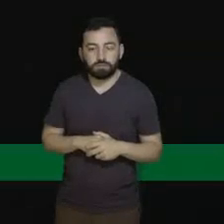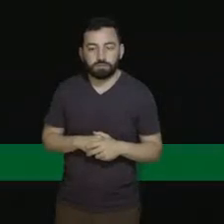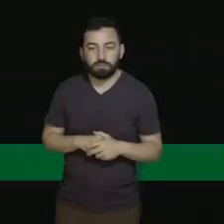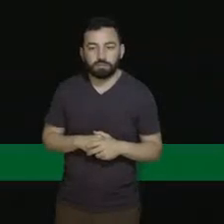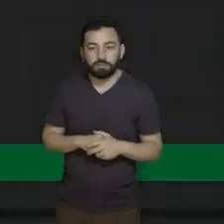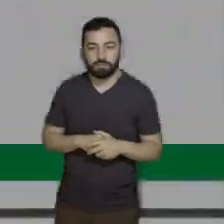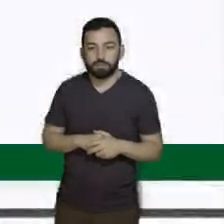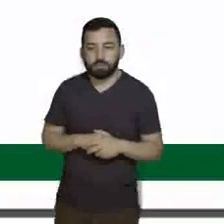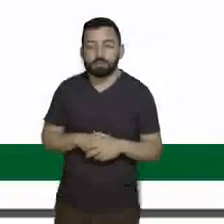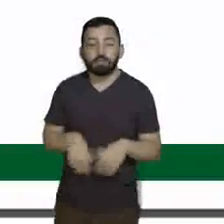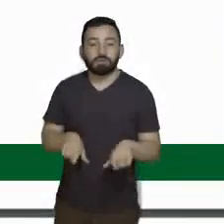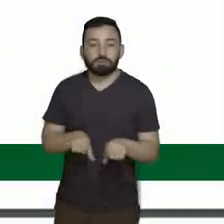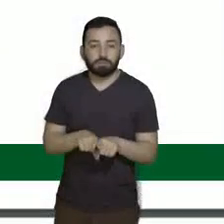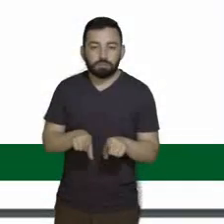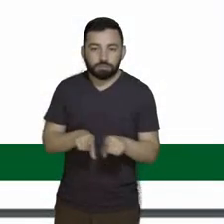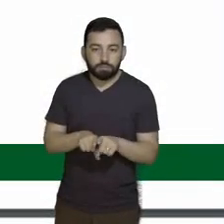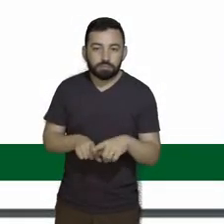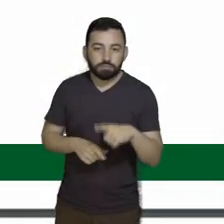Nós tivemos